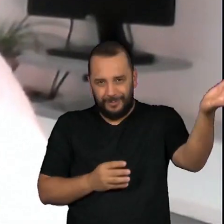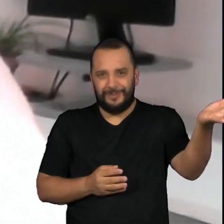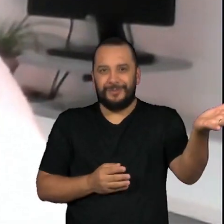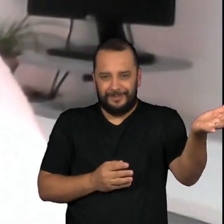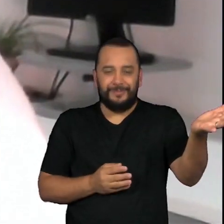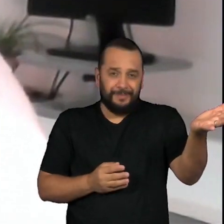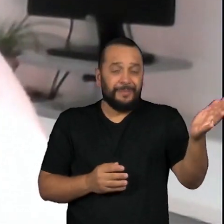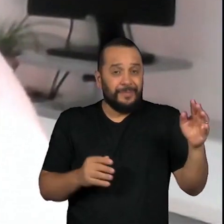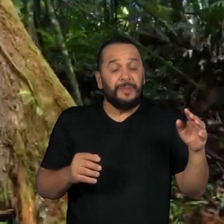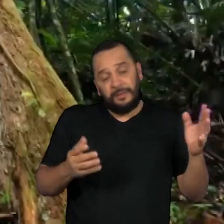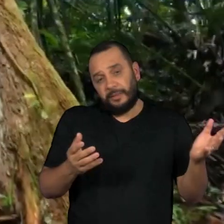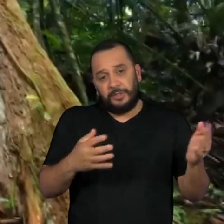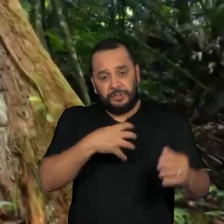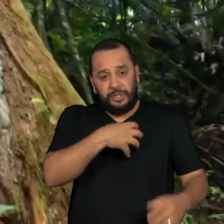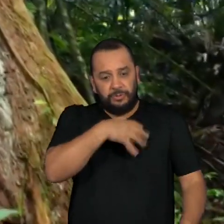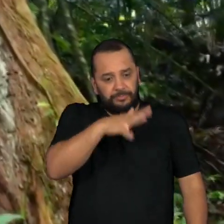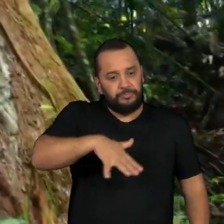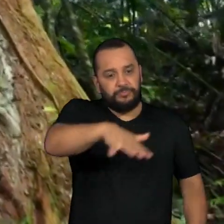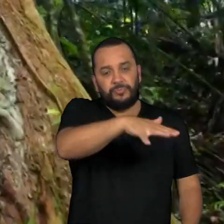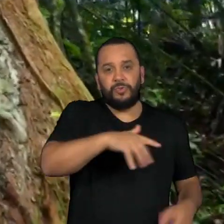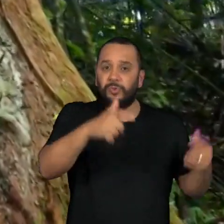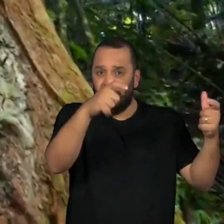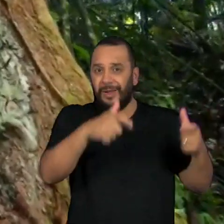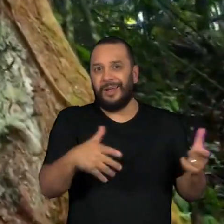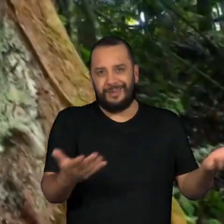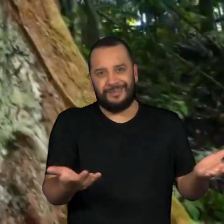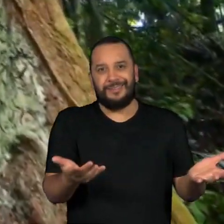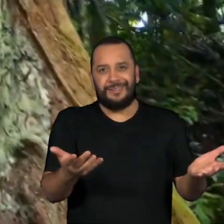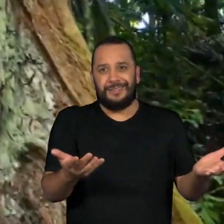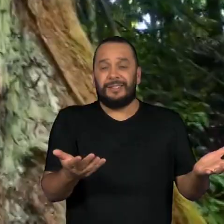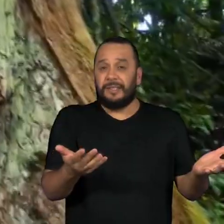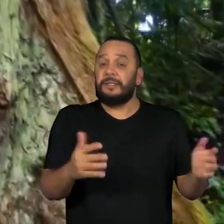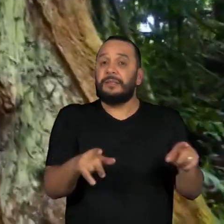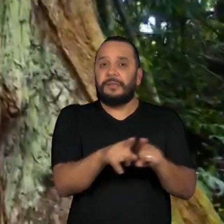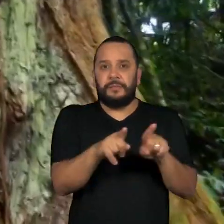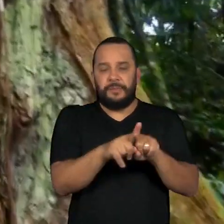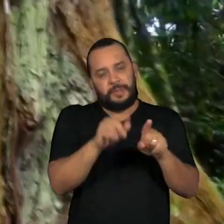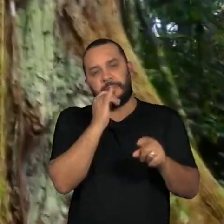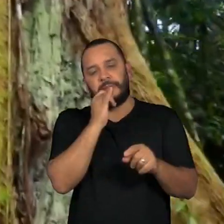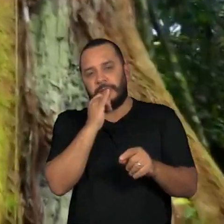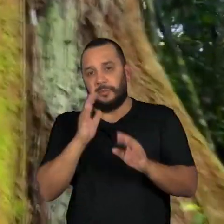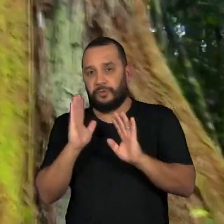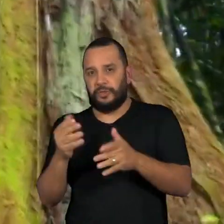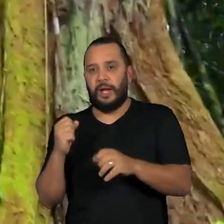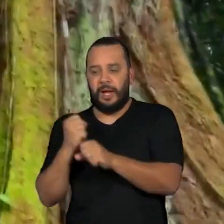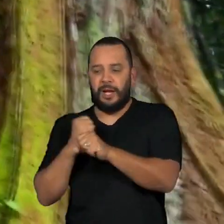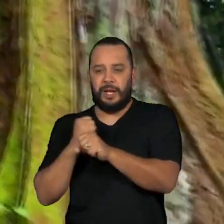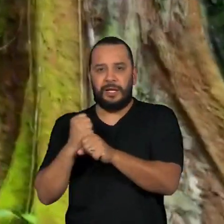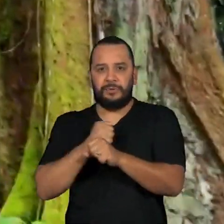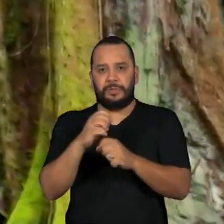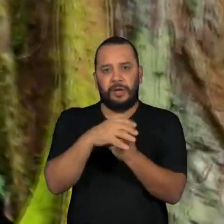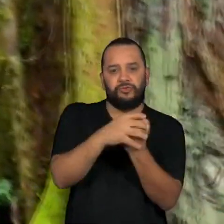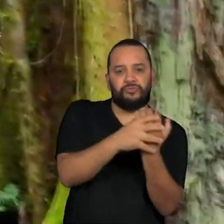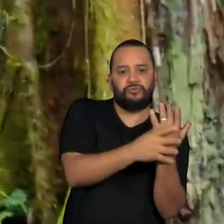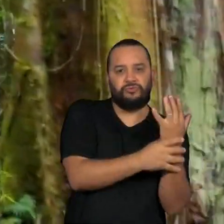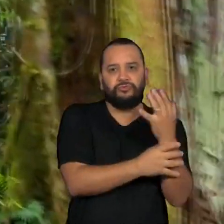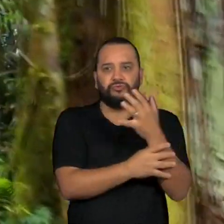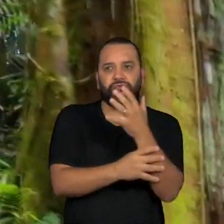se comportam no ambiente, quais as características que elas desenvolveram ao longo da evolução para poder